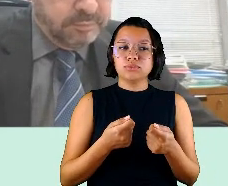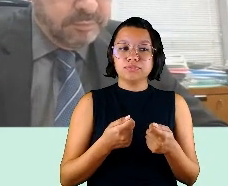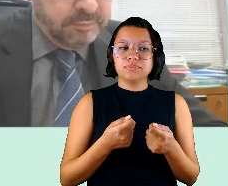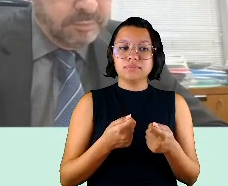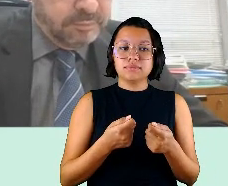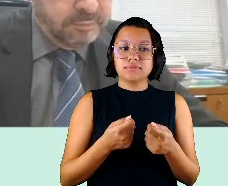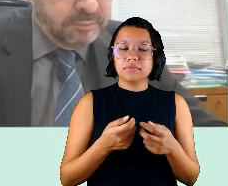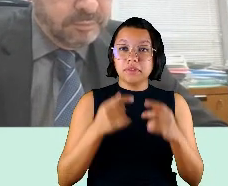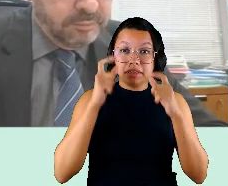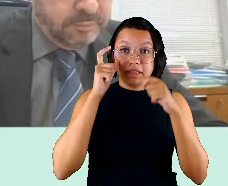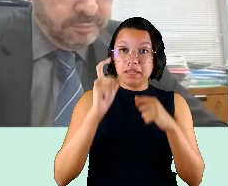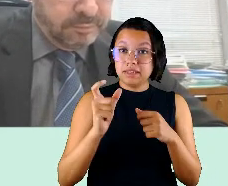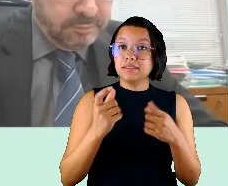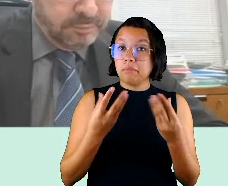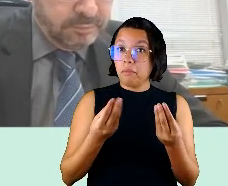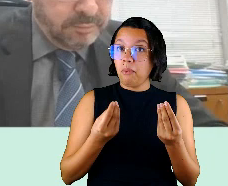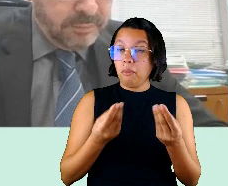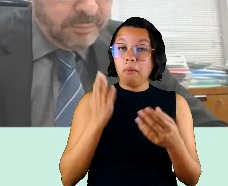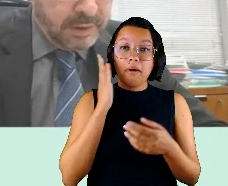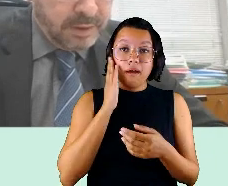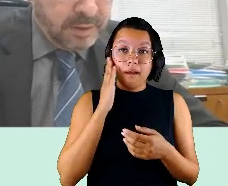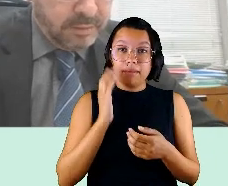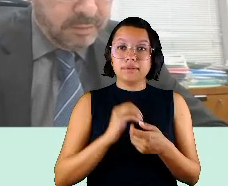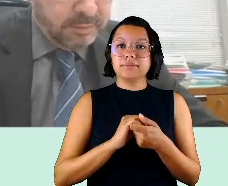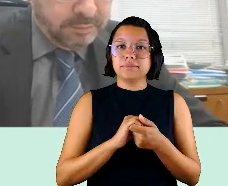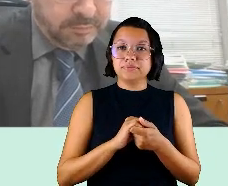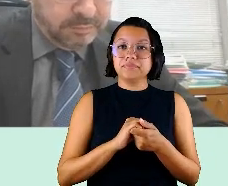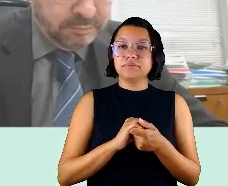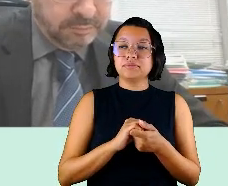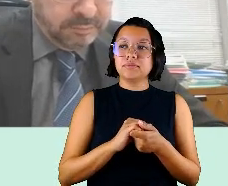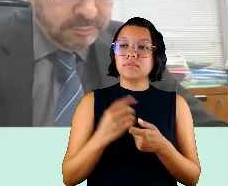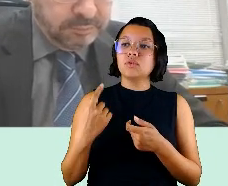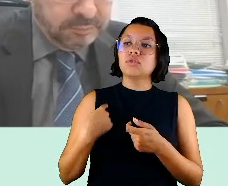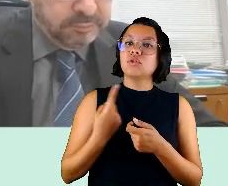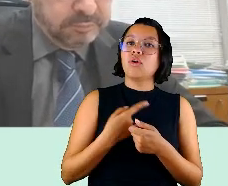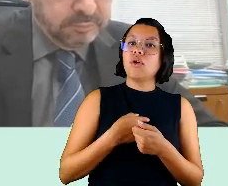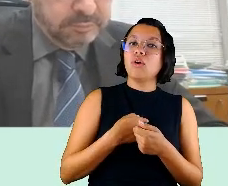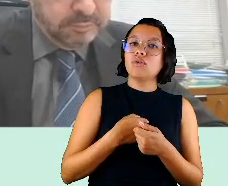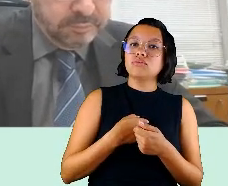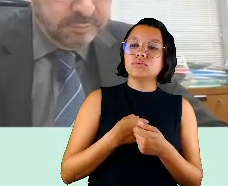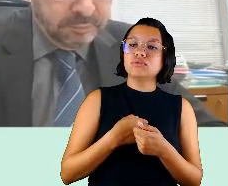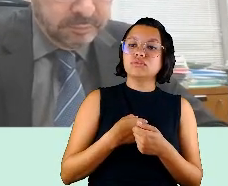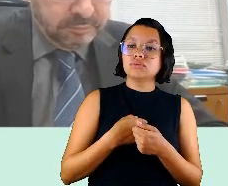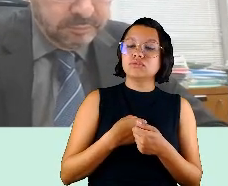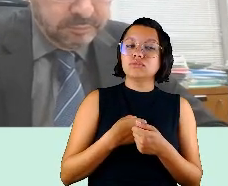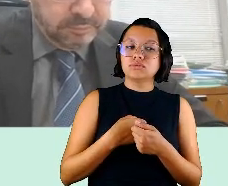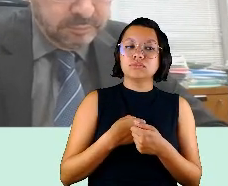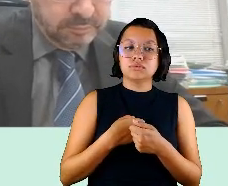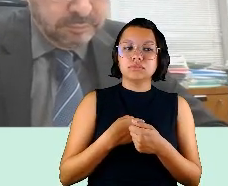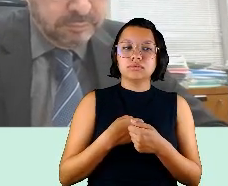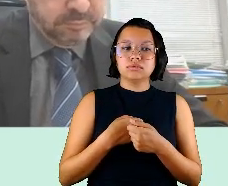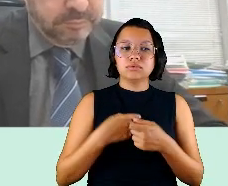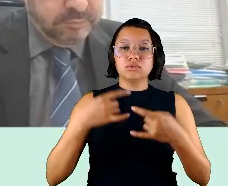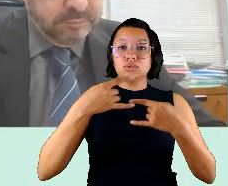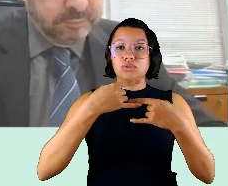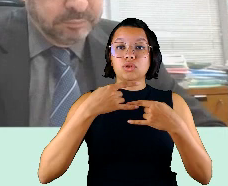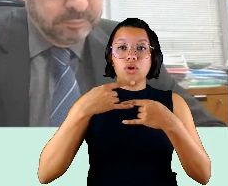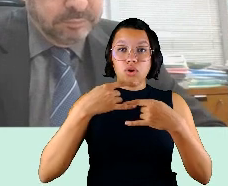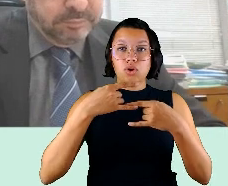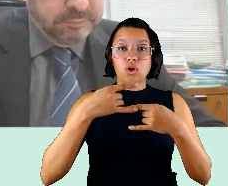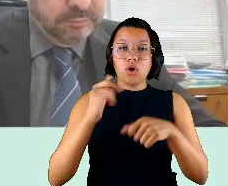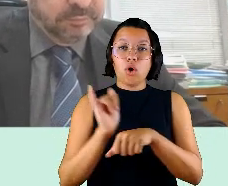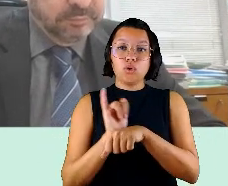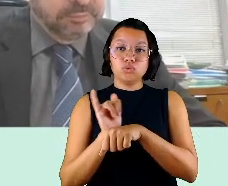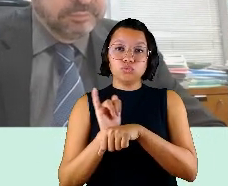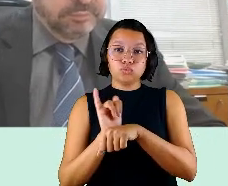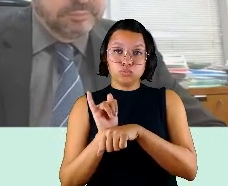efetivamente muito interessados em saber. Nós estamos com transmissão pelo canal do